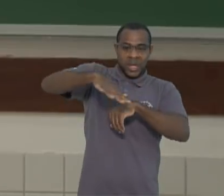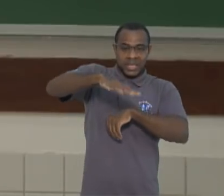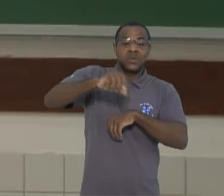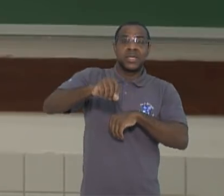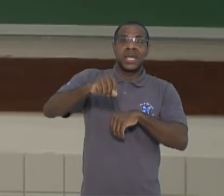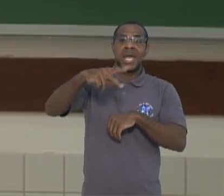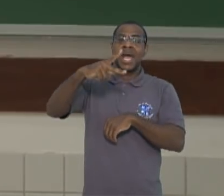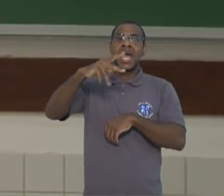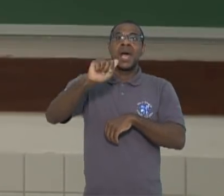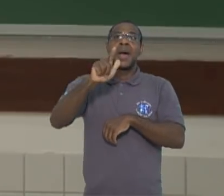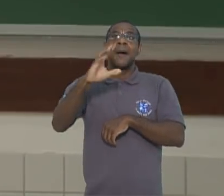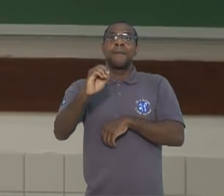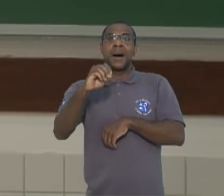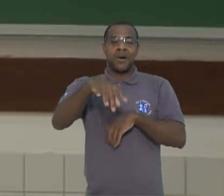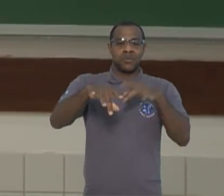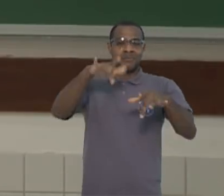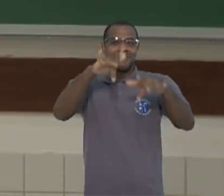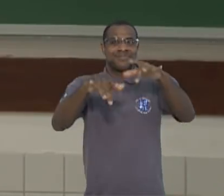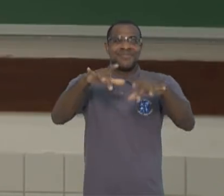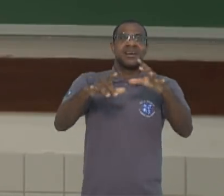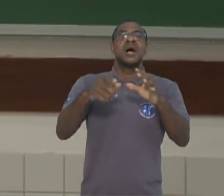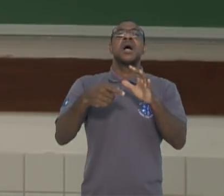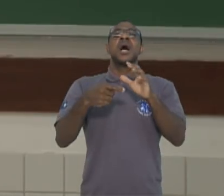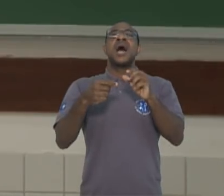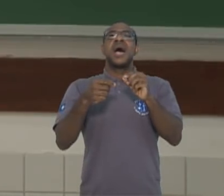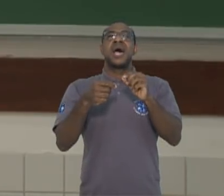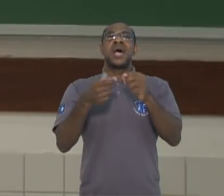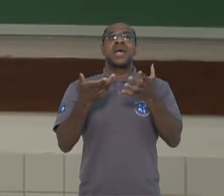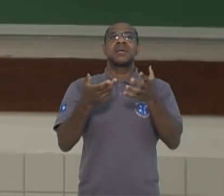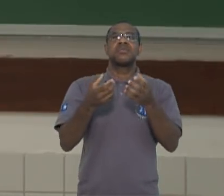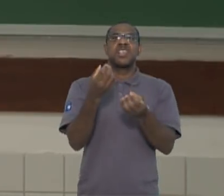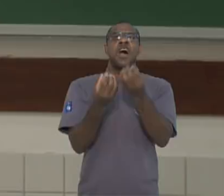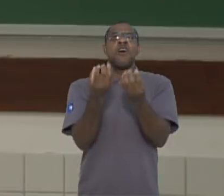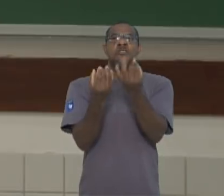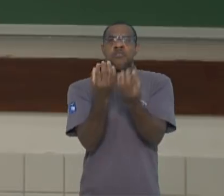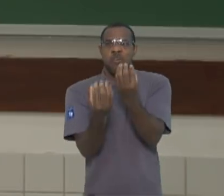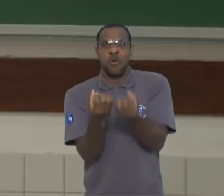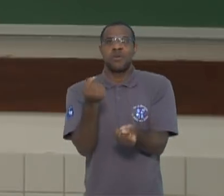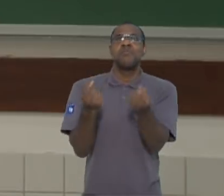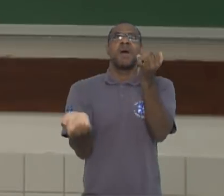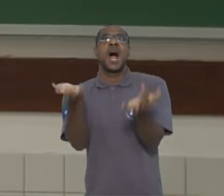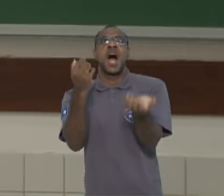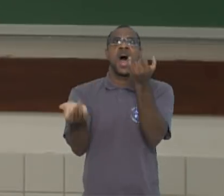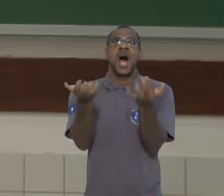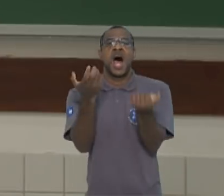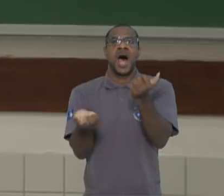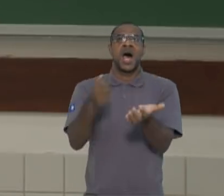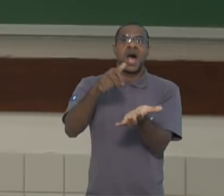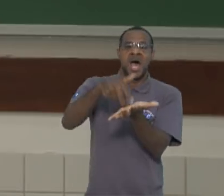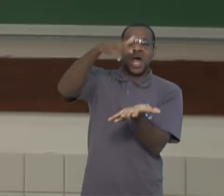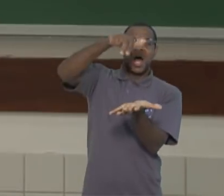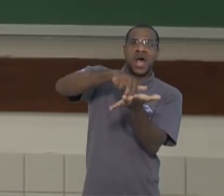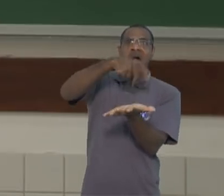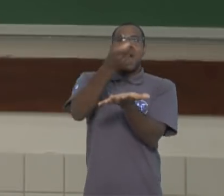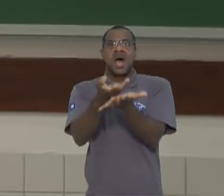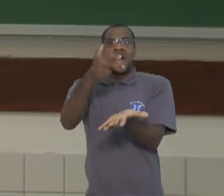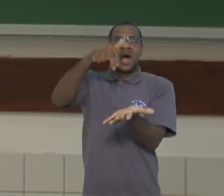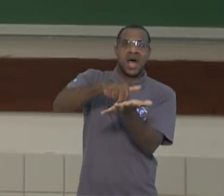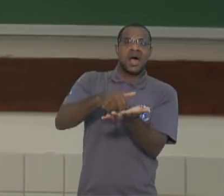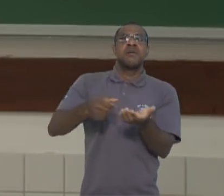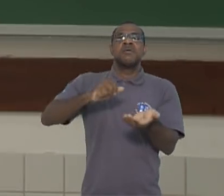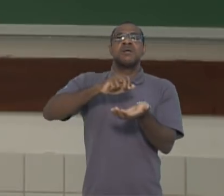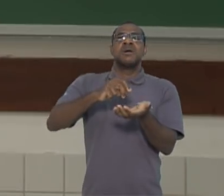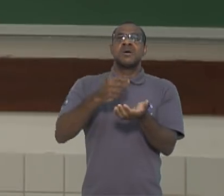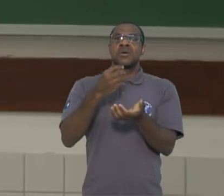acontecia as apresentações com animais, né? Apresentações com fogo, né? De acrobatas, malabaristas, enfim,